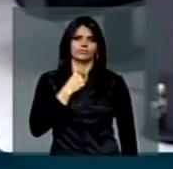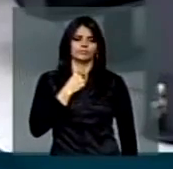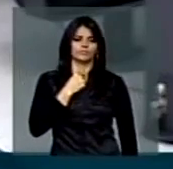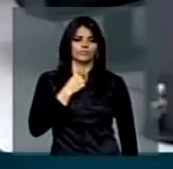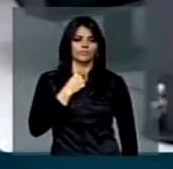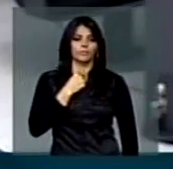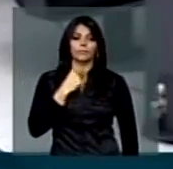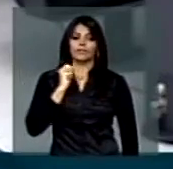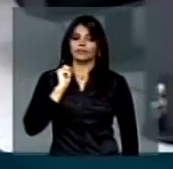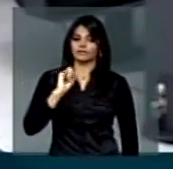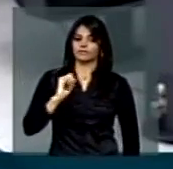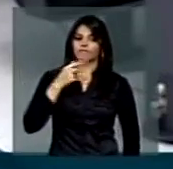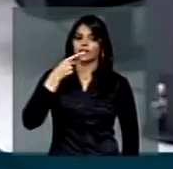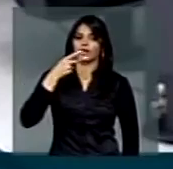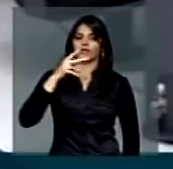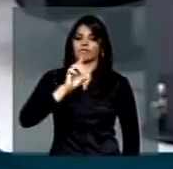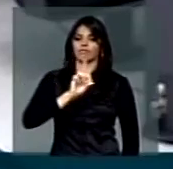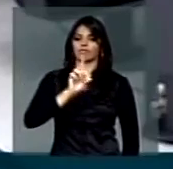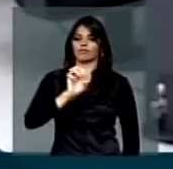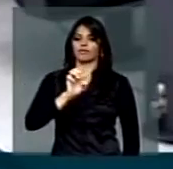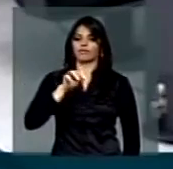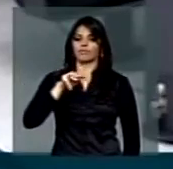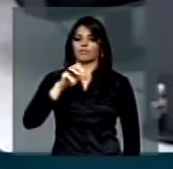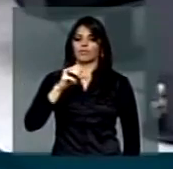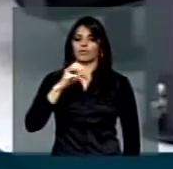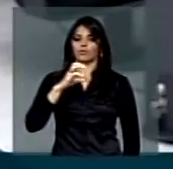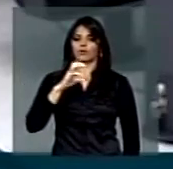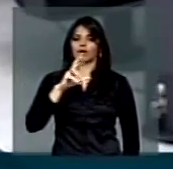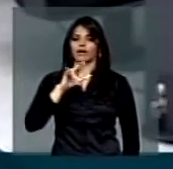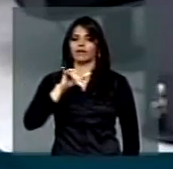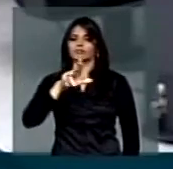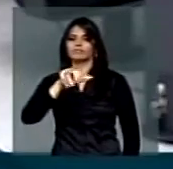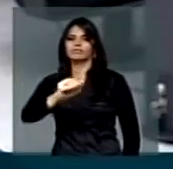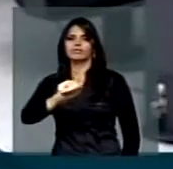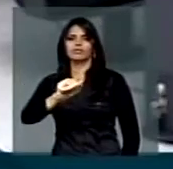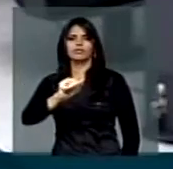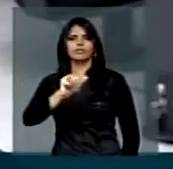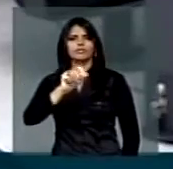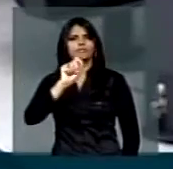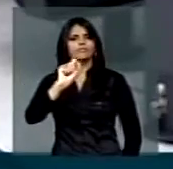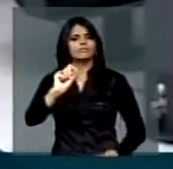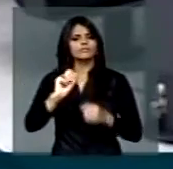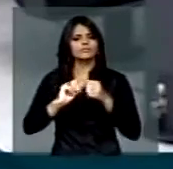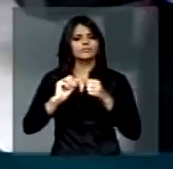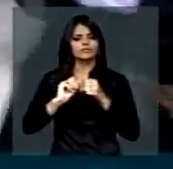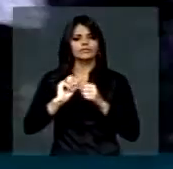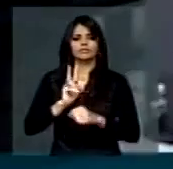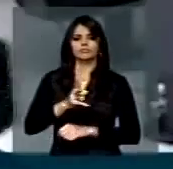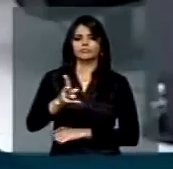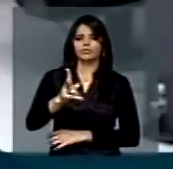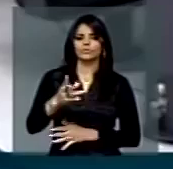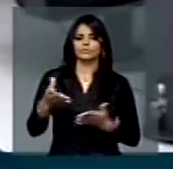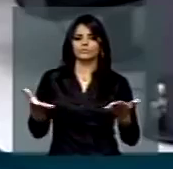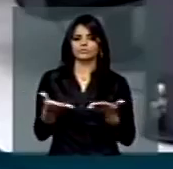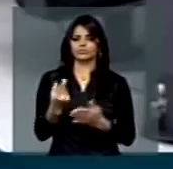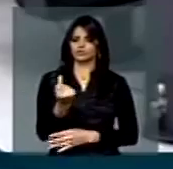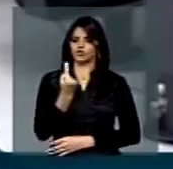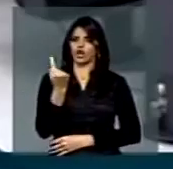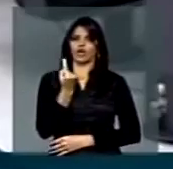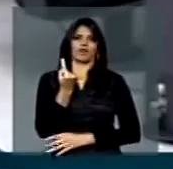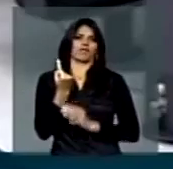brasileiro, se é que se diz democrático, deixar essa questão caminhar de maneira